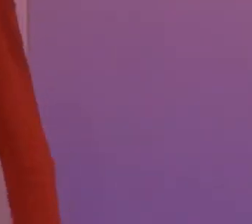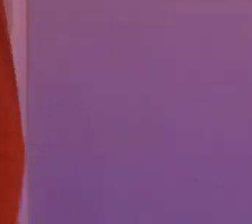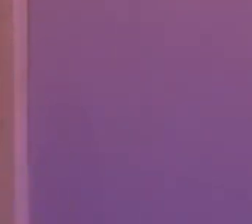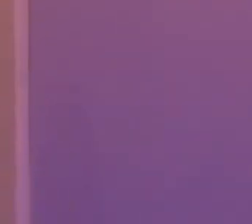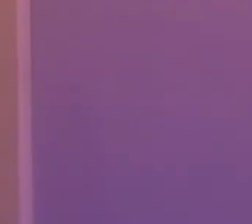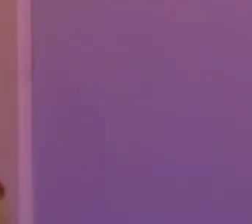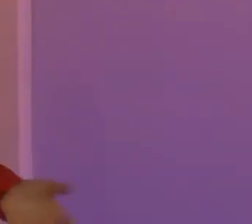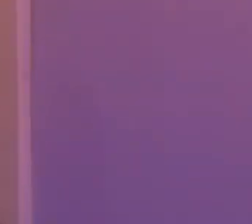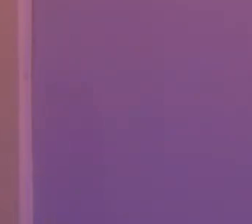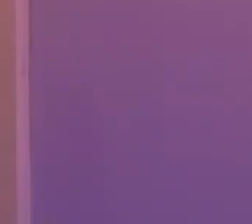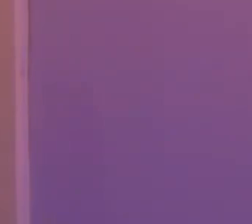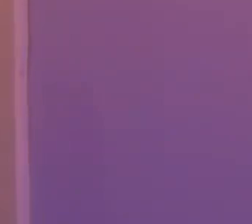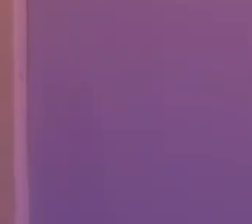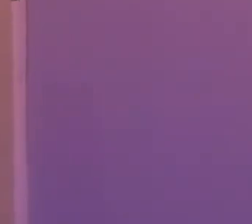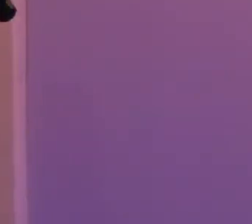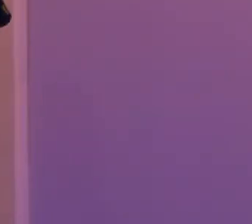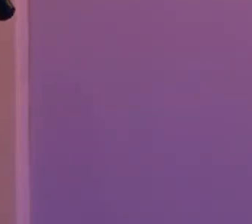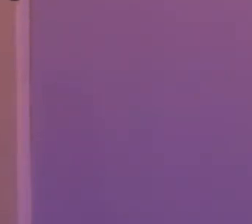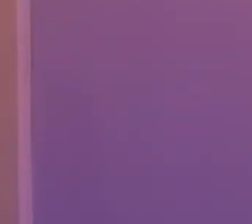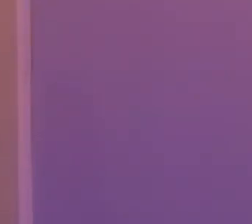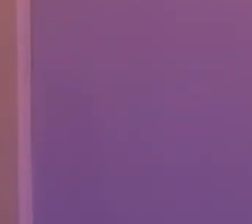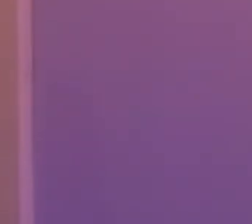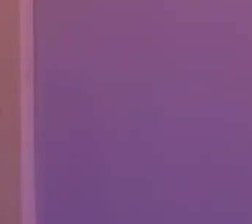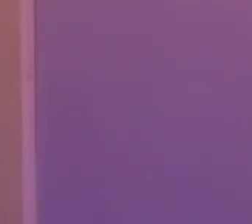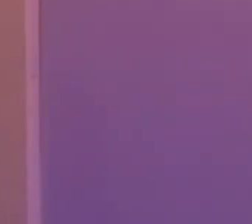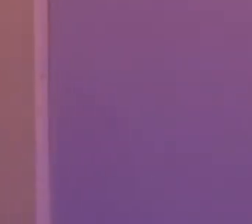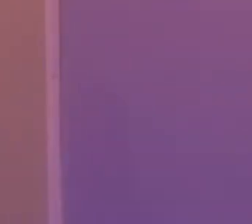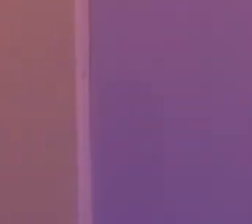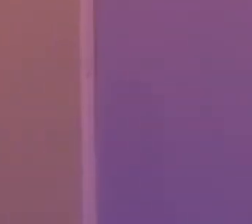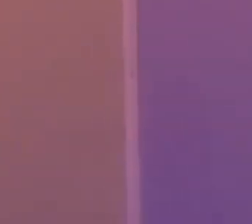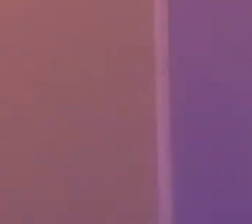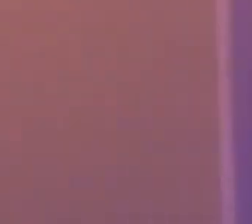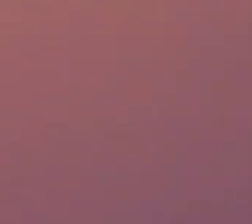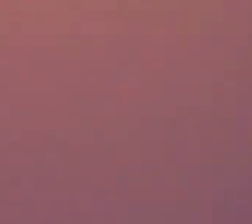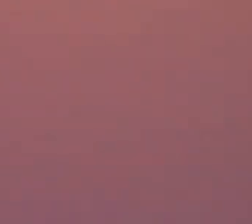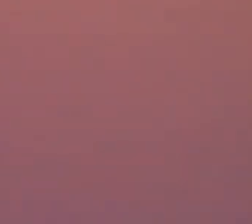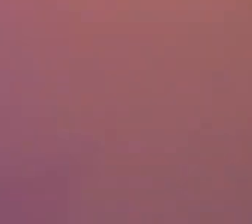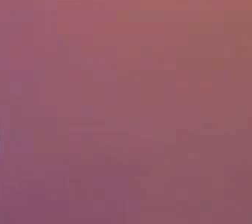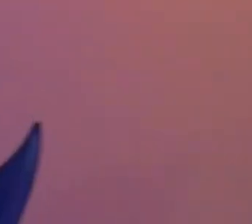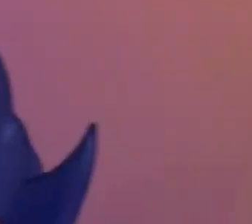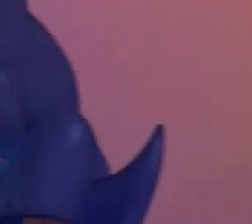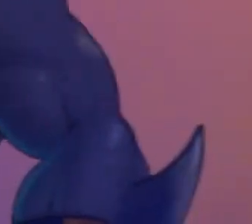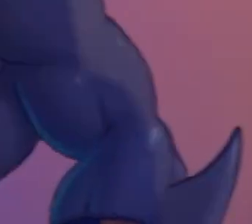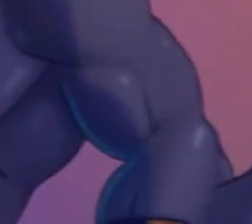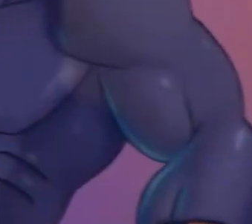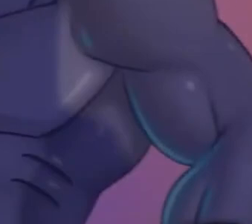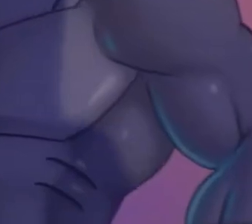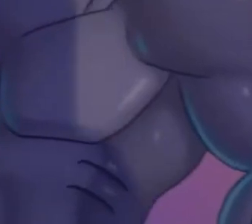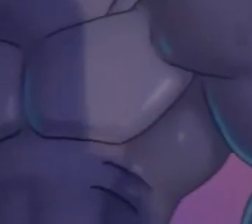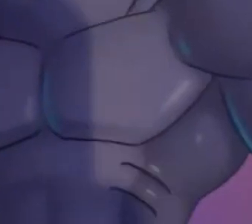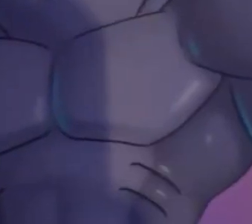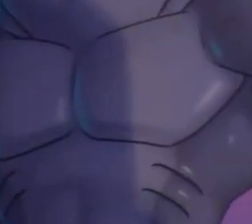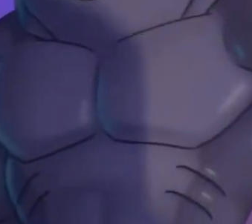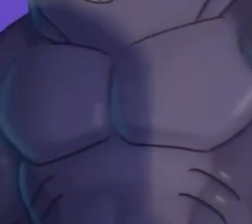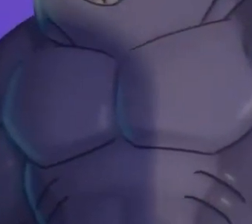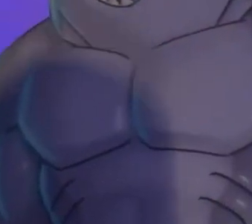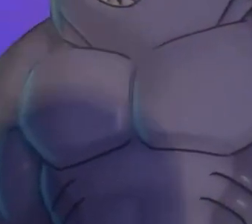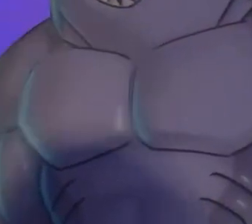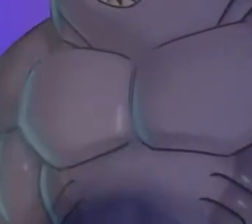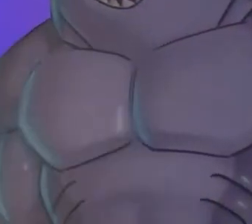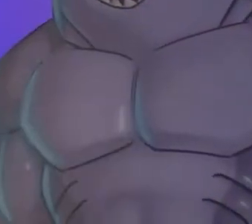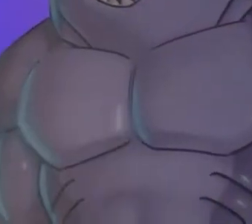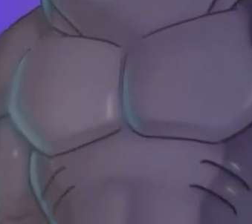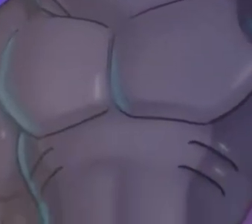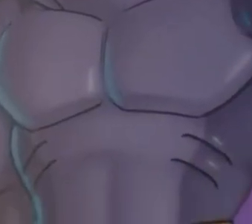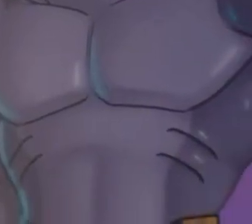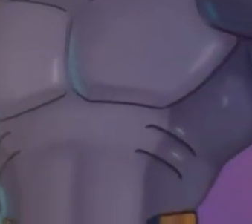Fli Araxá por nos receberem tão bem nessa tarde de hoje. E o assunto aqui é muito, muito importante e